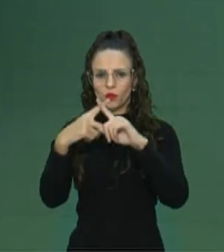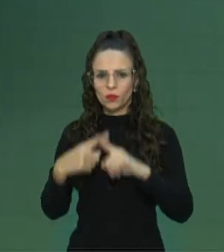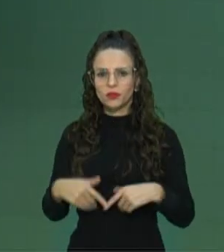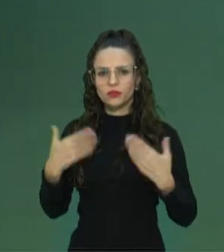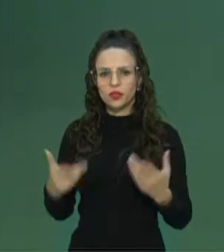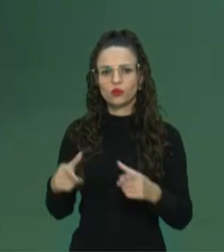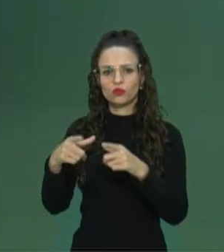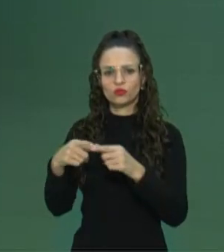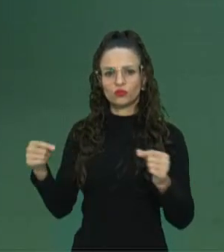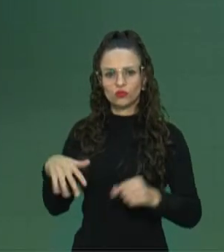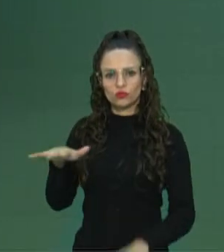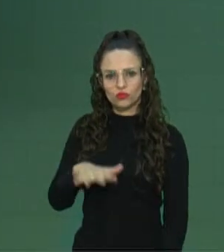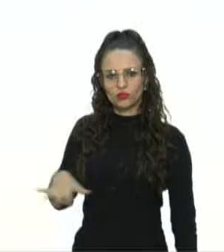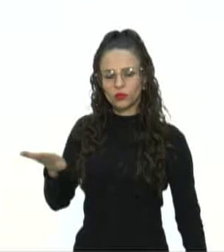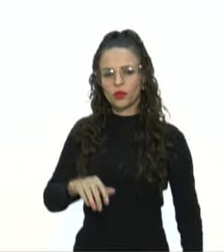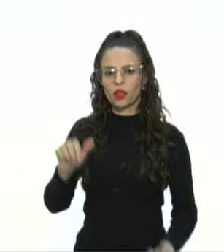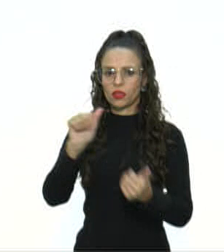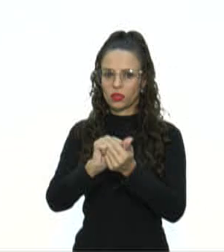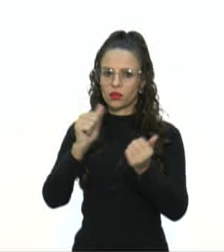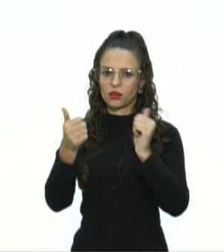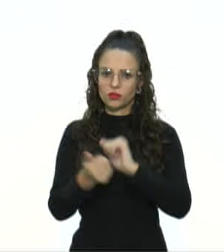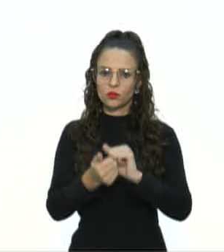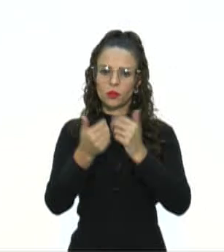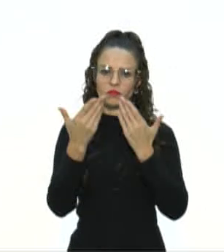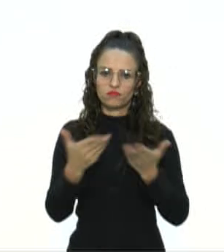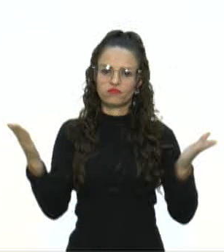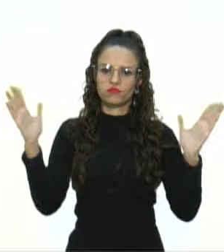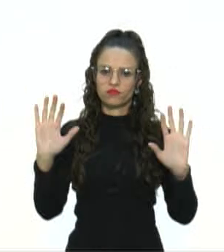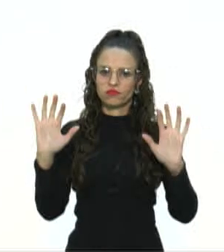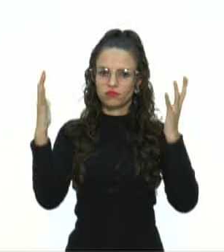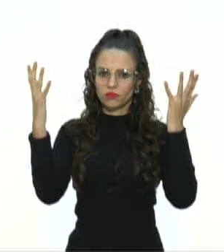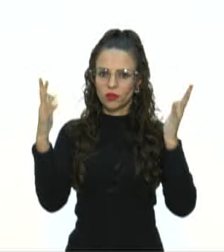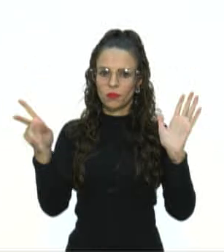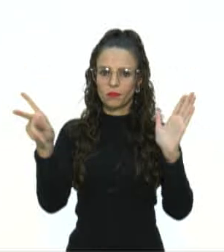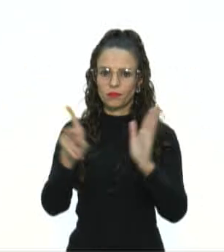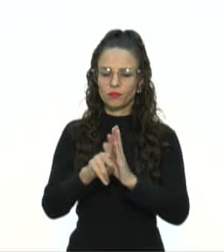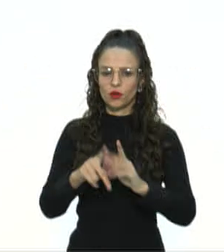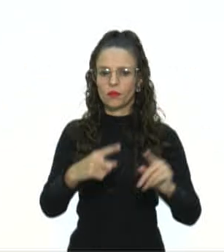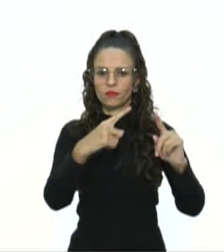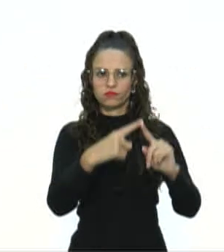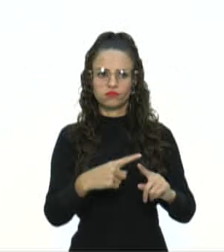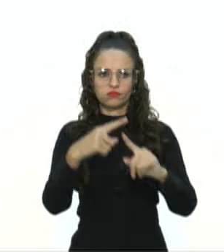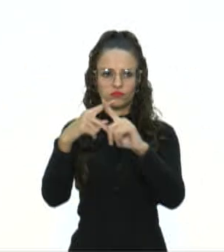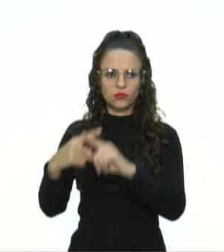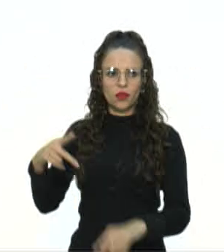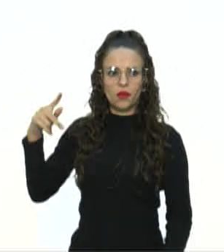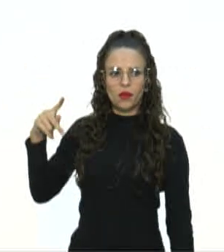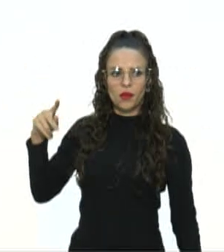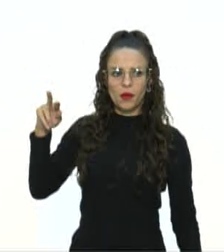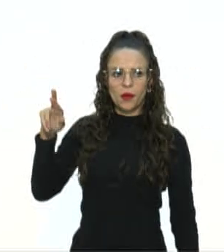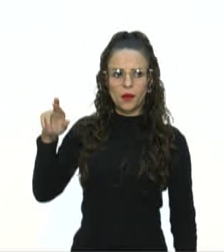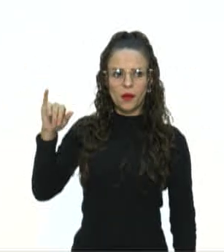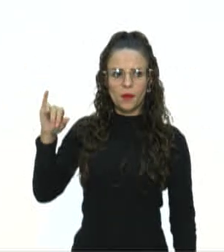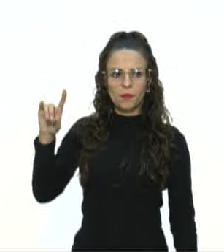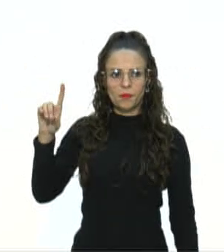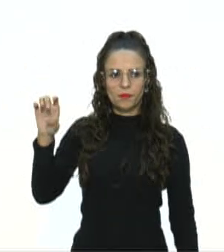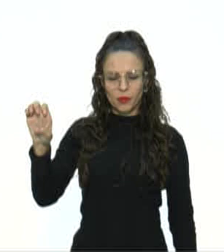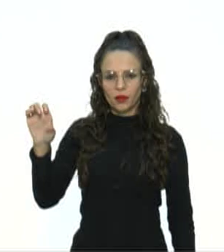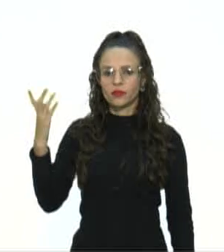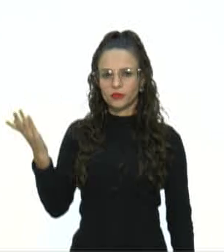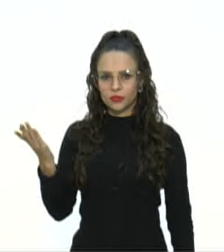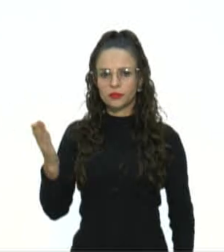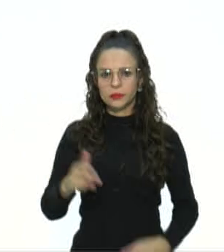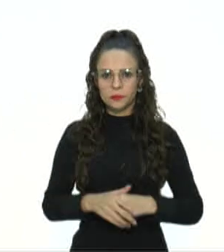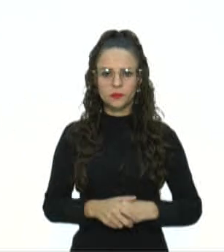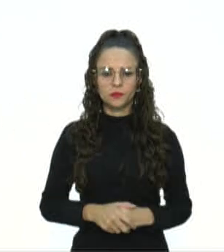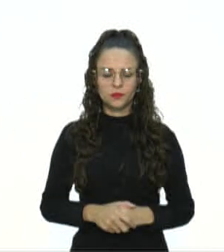então transformaram essa forma em espetáculo nos torneios Pride. Então dos primeiros torneios de MMA que teve